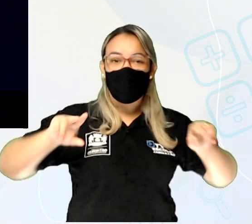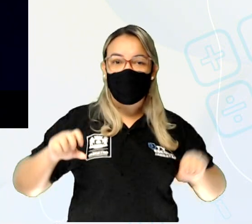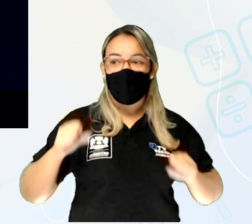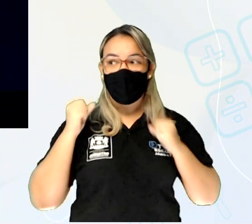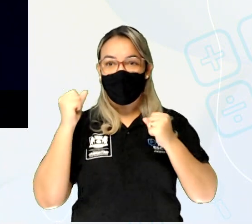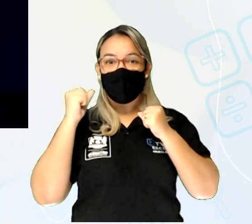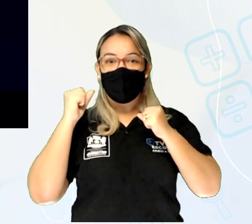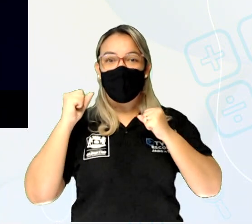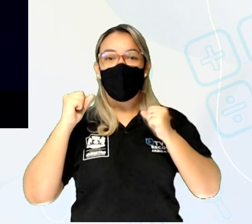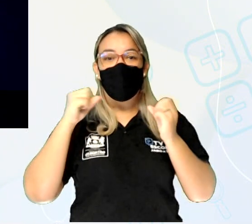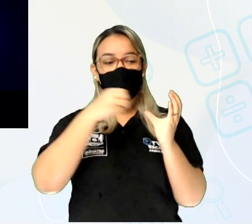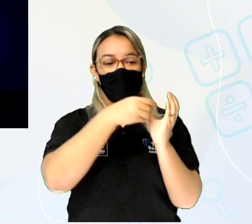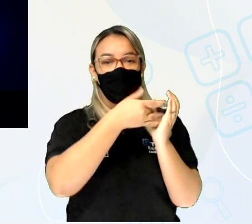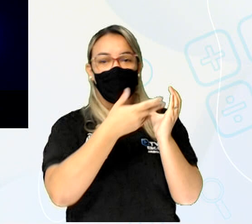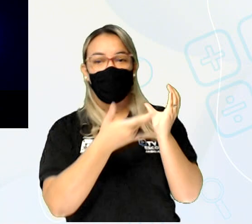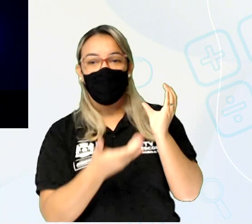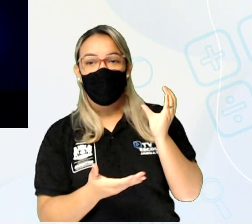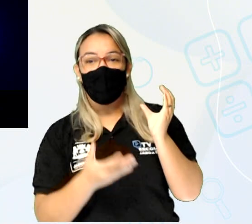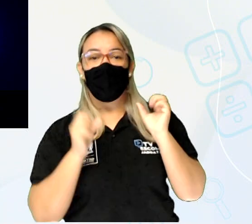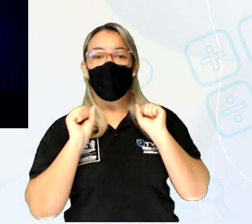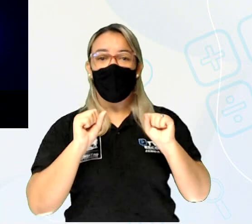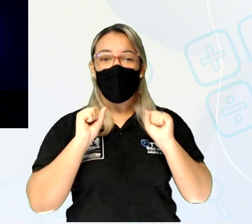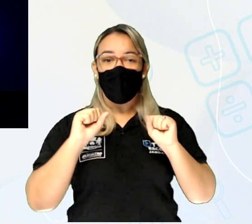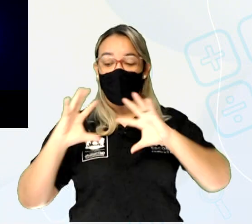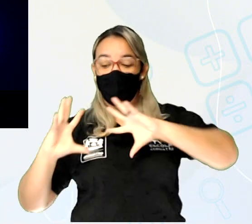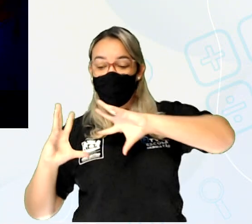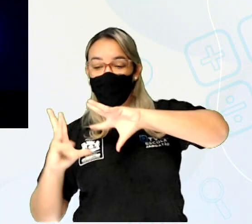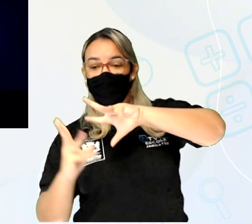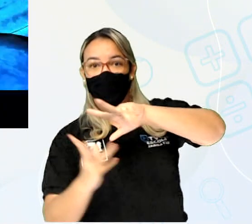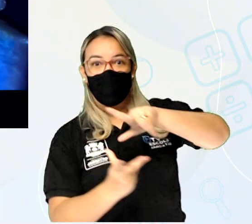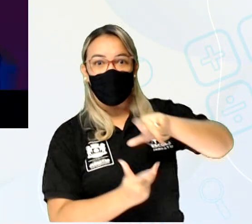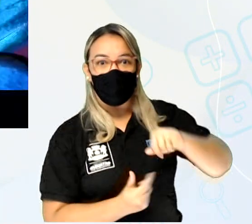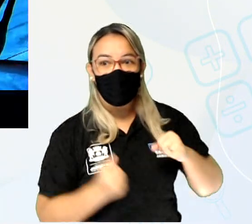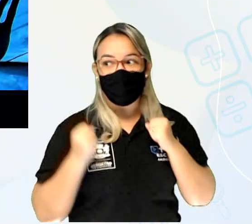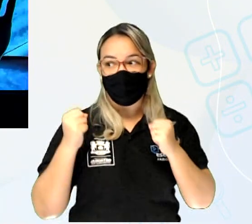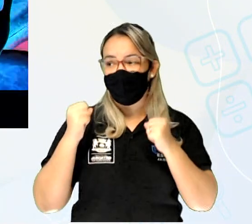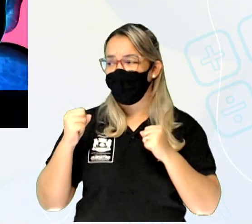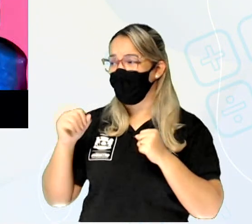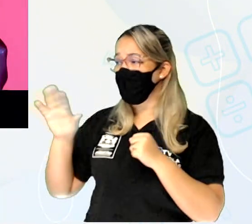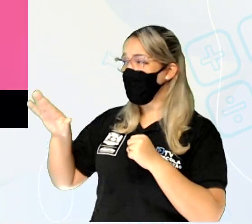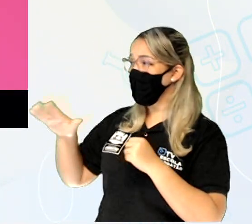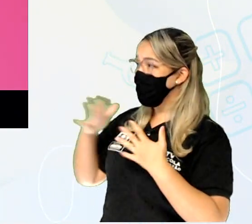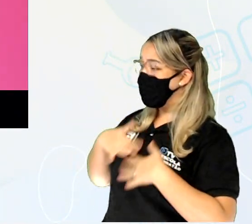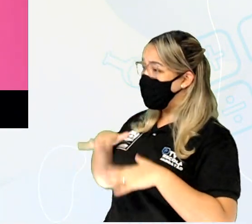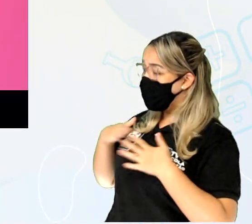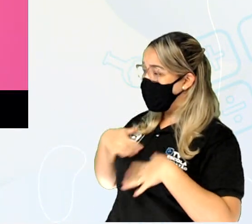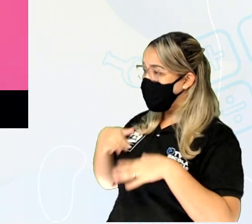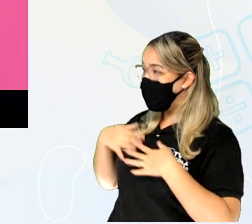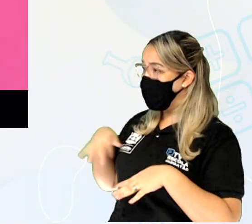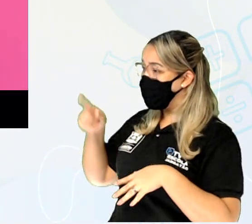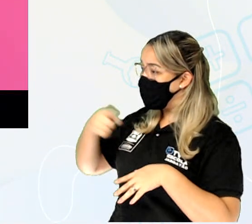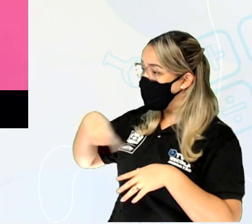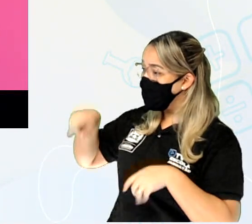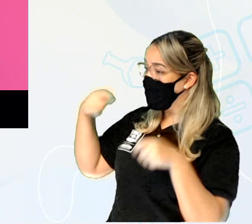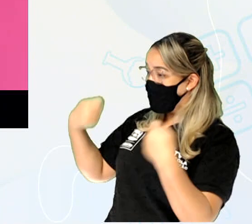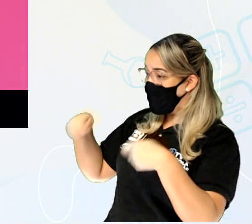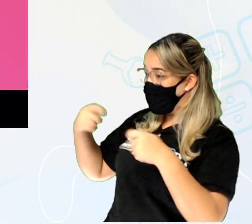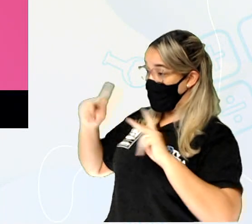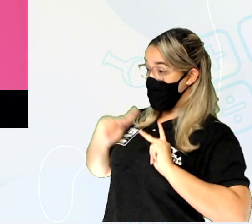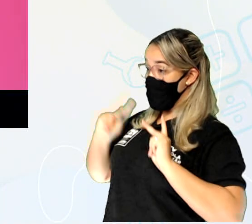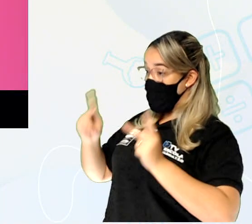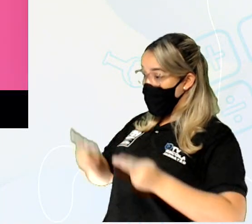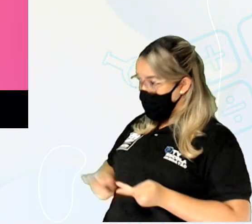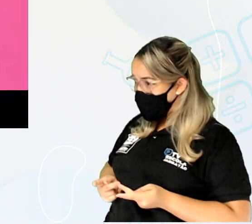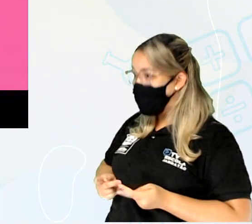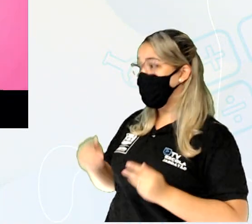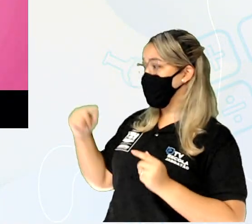Didi! Polinizadores poderiam dominar o mundo! Calma aí, Vitamin B. Nós precisamos dos humanos tanto